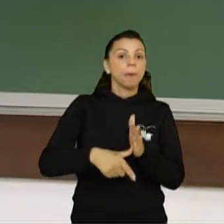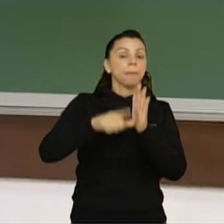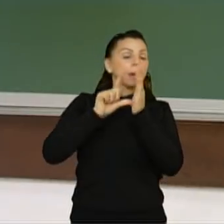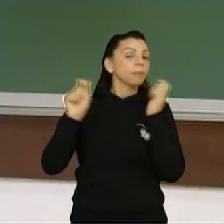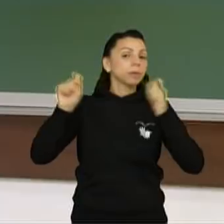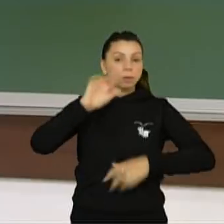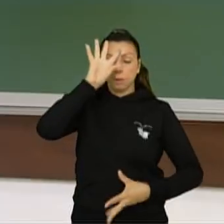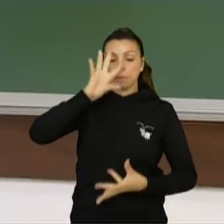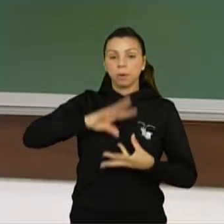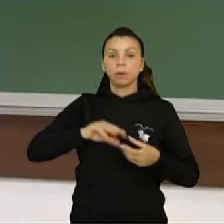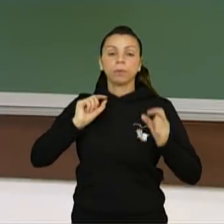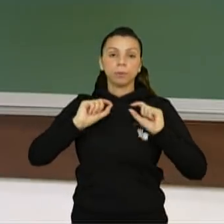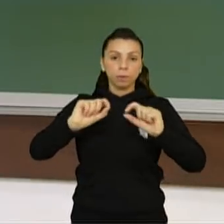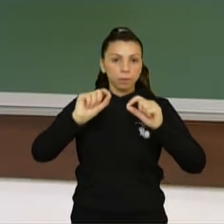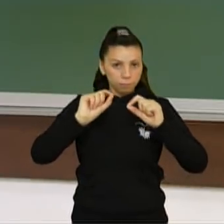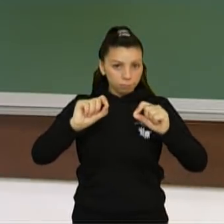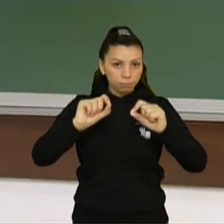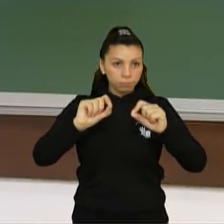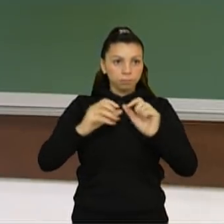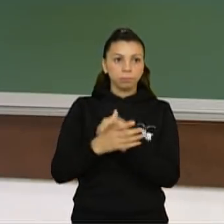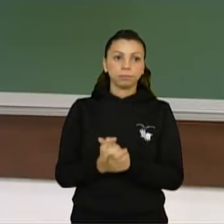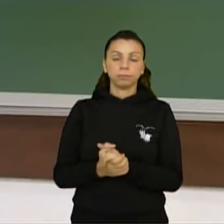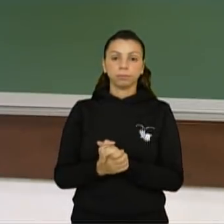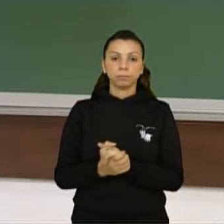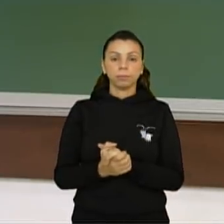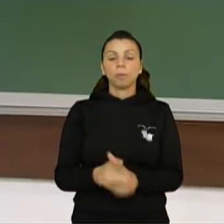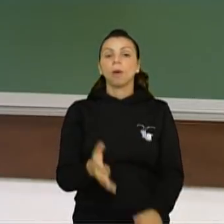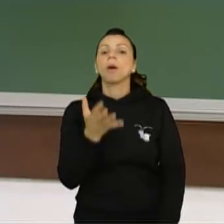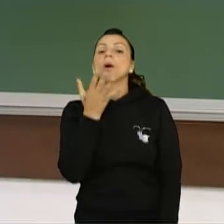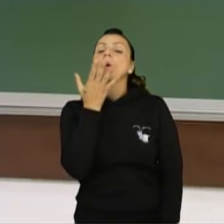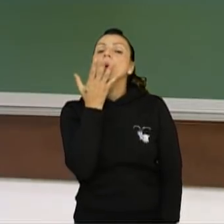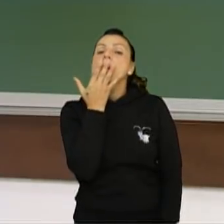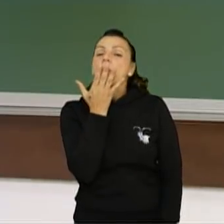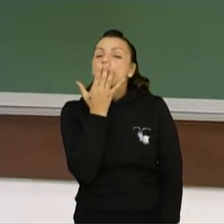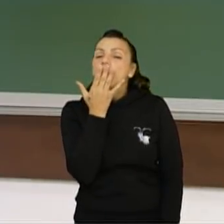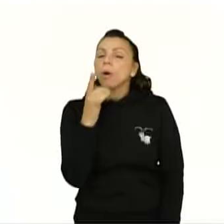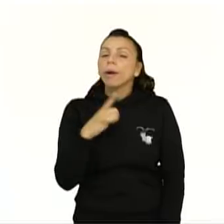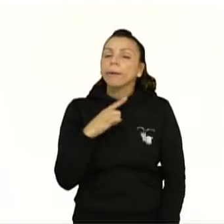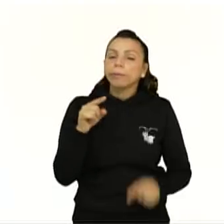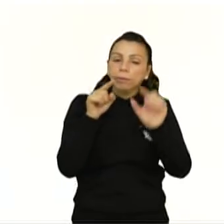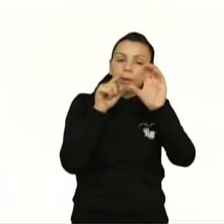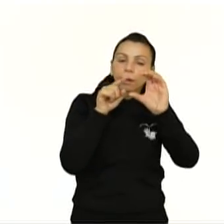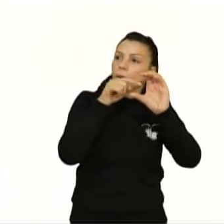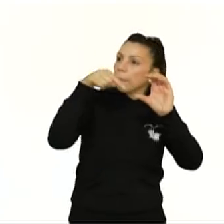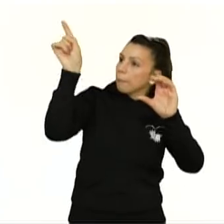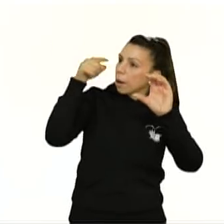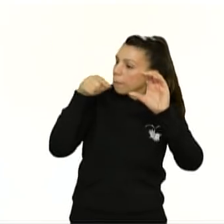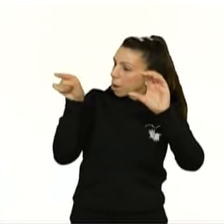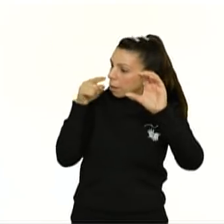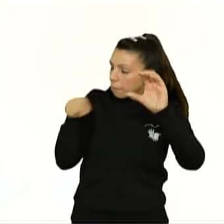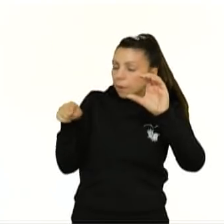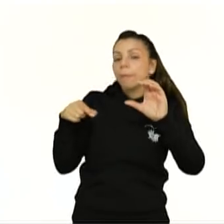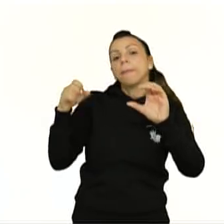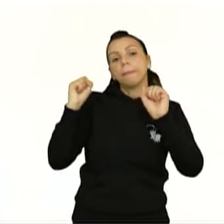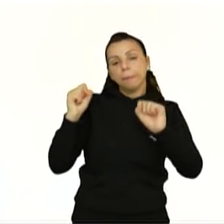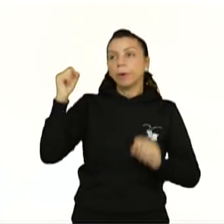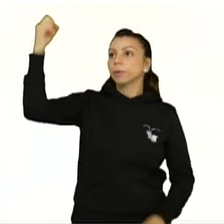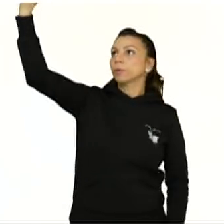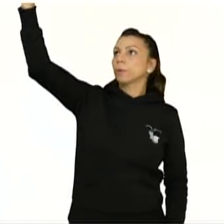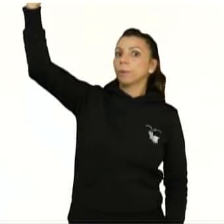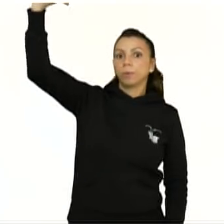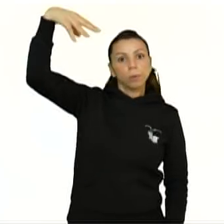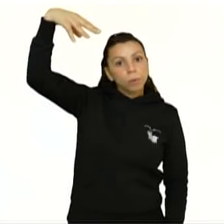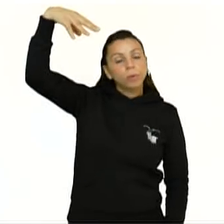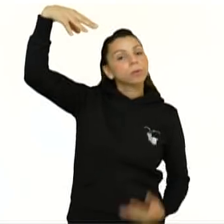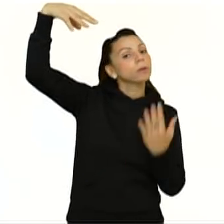entender o seguinte, então, ó, nós temos a cor que ela tem algumas relações, tá? A cor pode ser produzida pela luz, tá? Então a gente vai